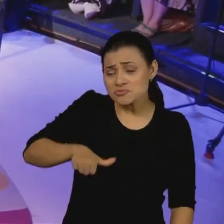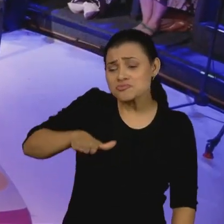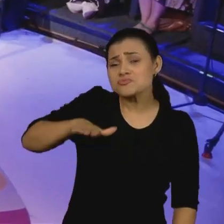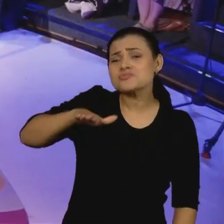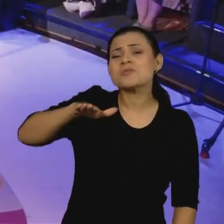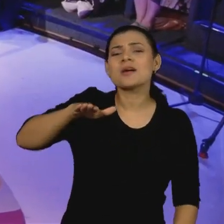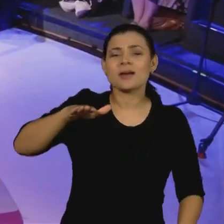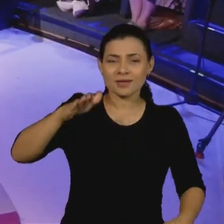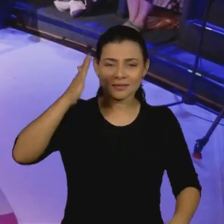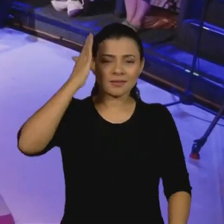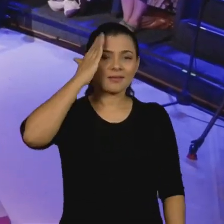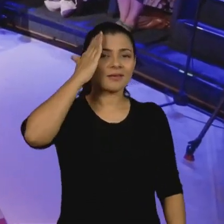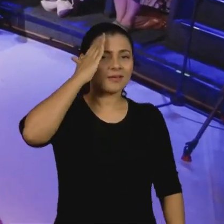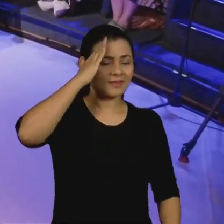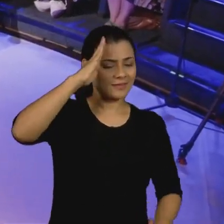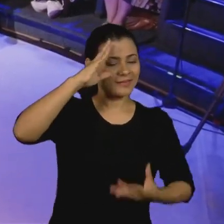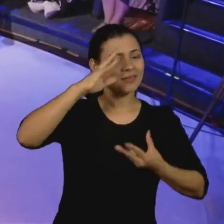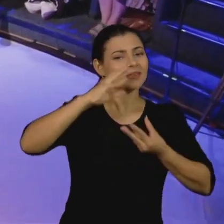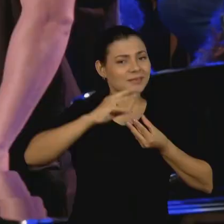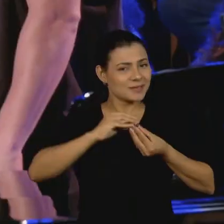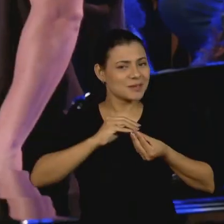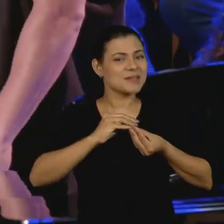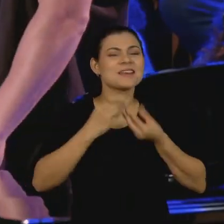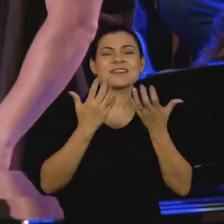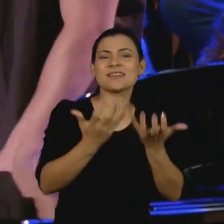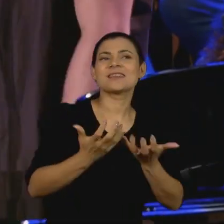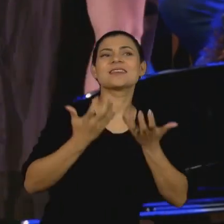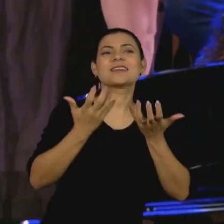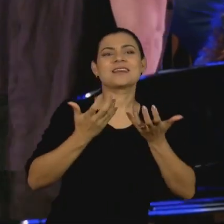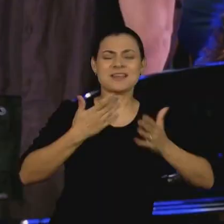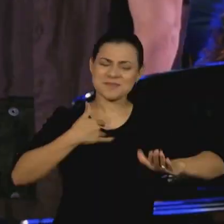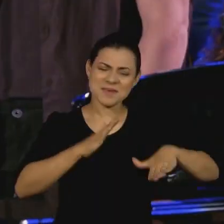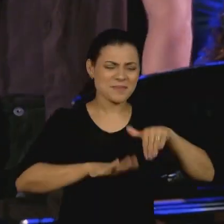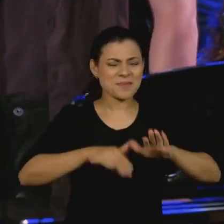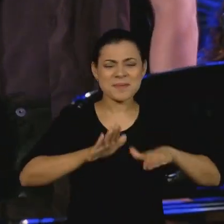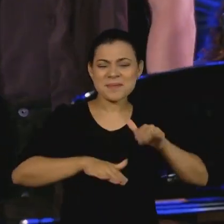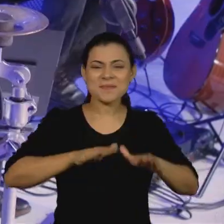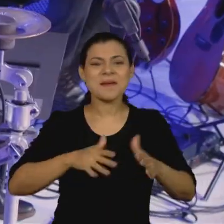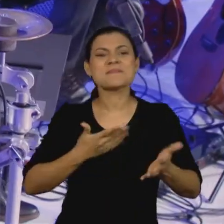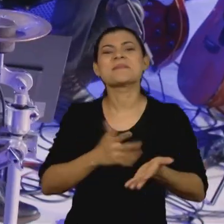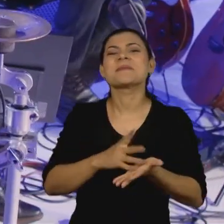sabia o que eu queria. O meu negócio era batucar.